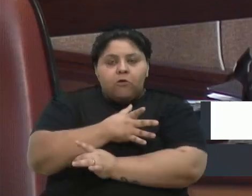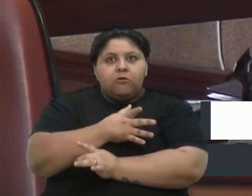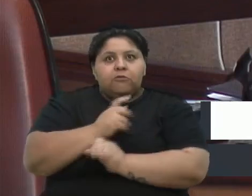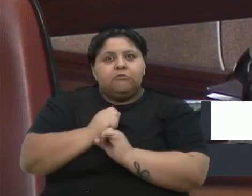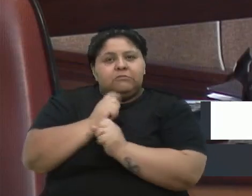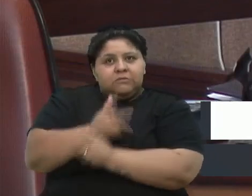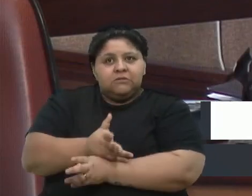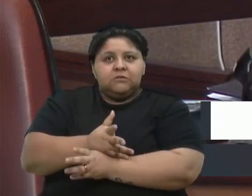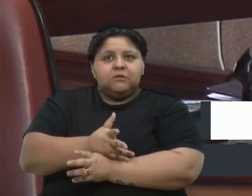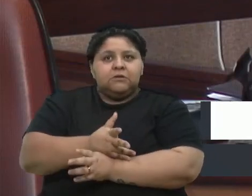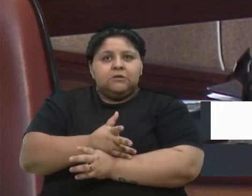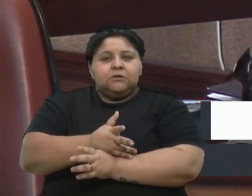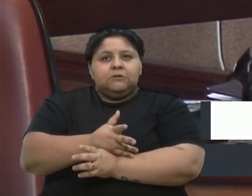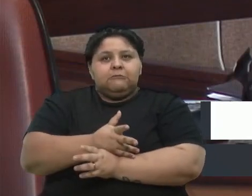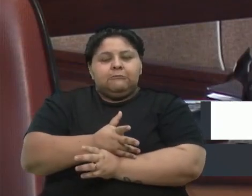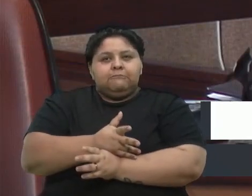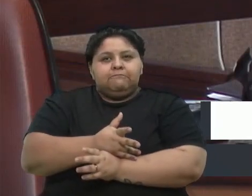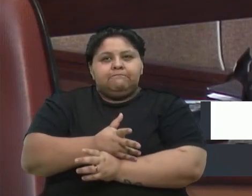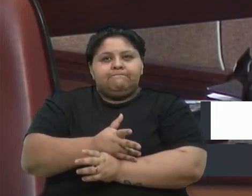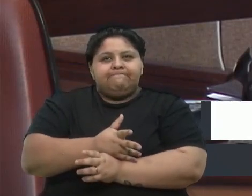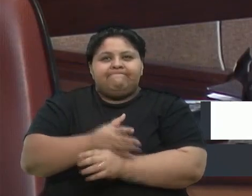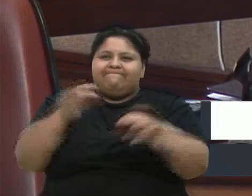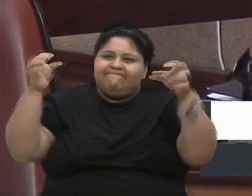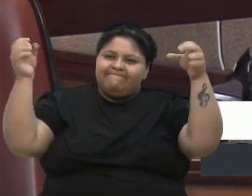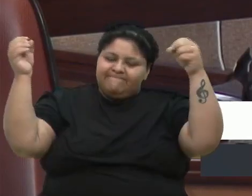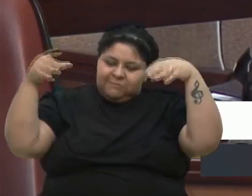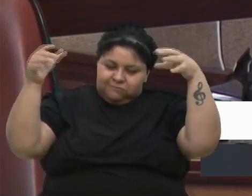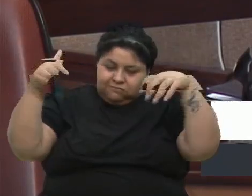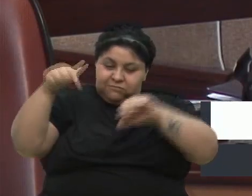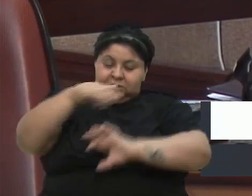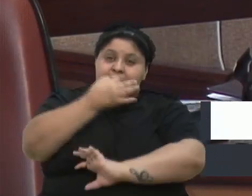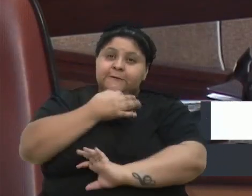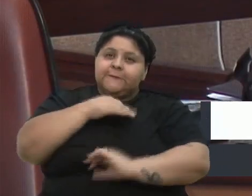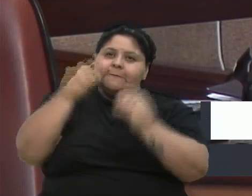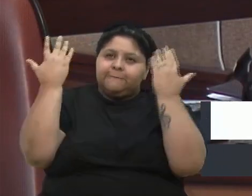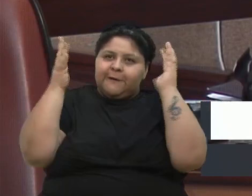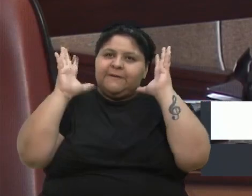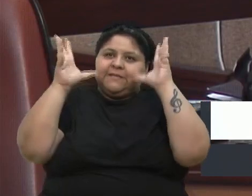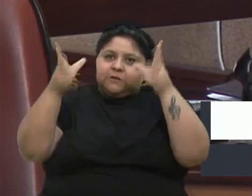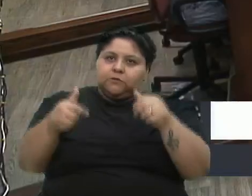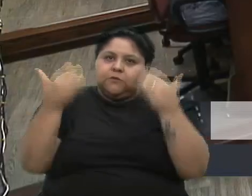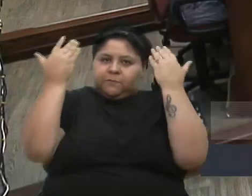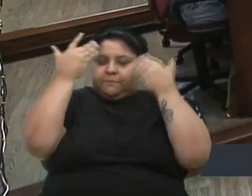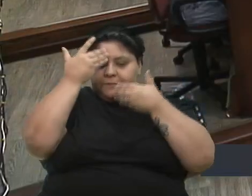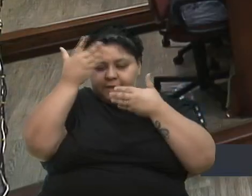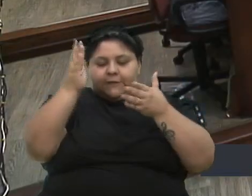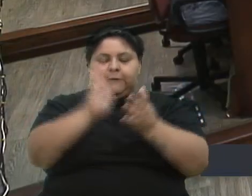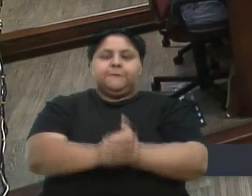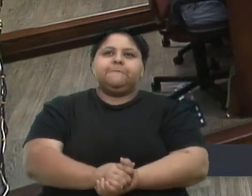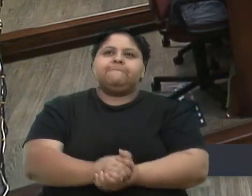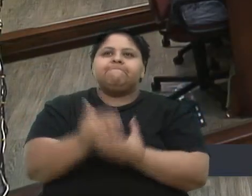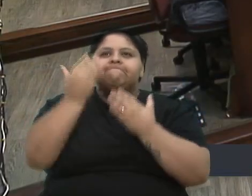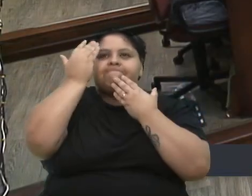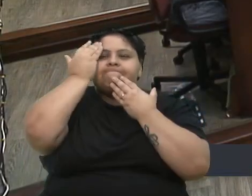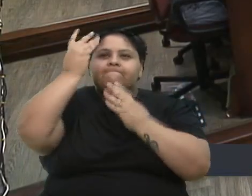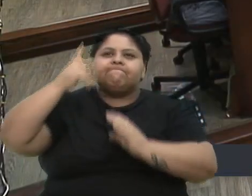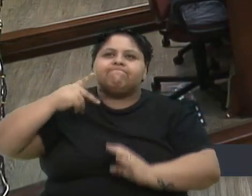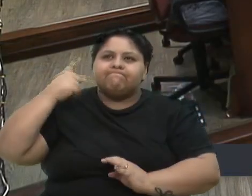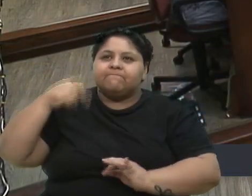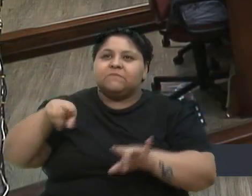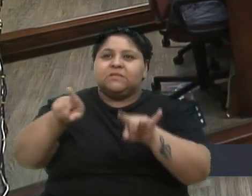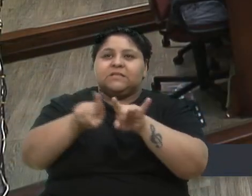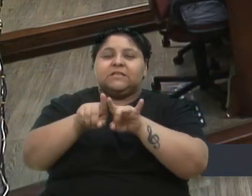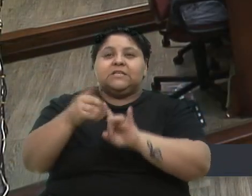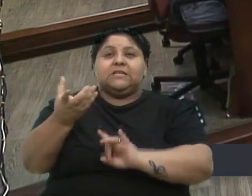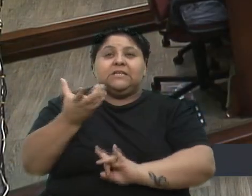neste episódio aí, né, de temporal em Caxias do Sul. Parabéns a todos. Obrigado. Obrigado, vereador. Também que uma coisa